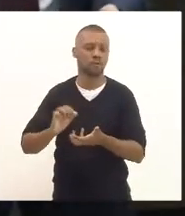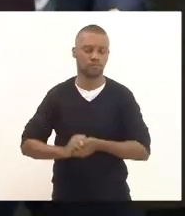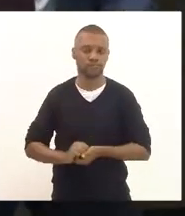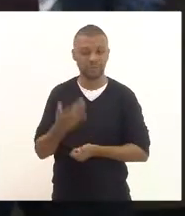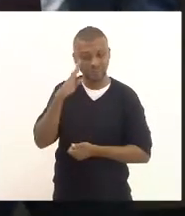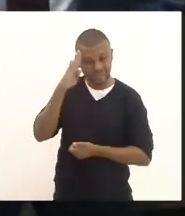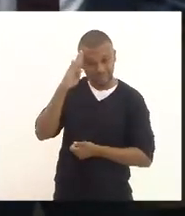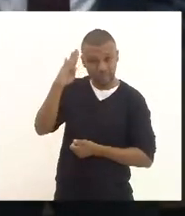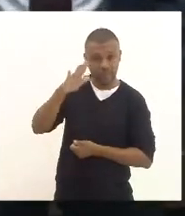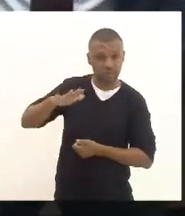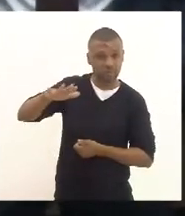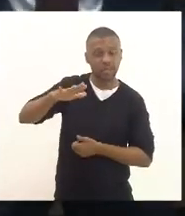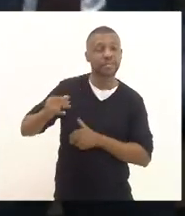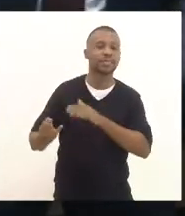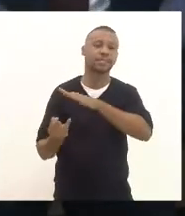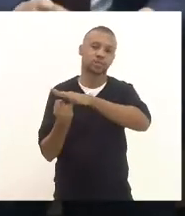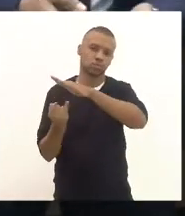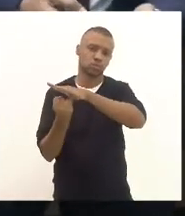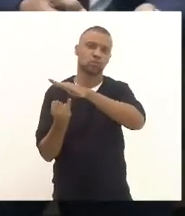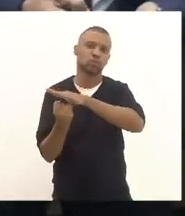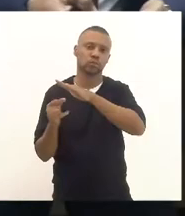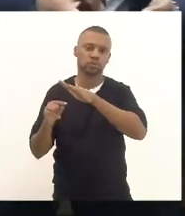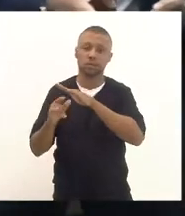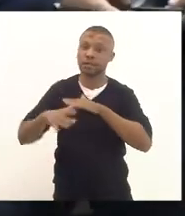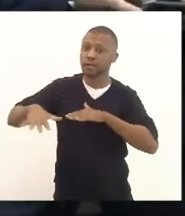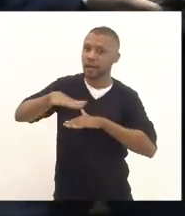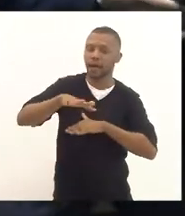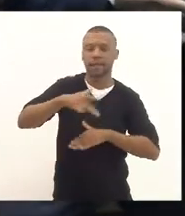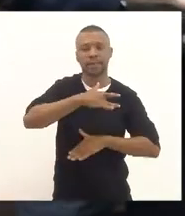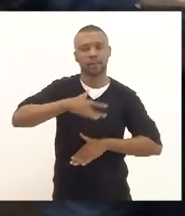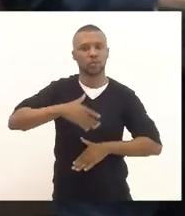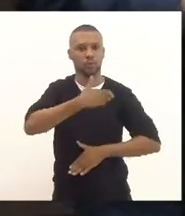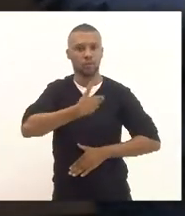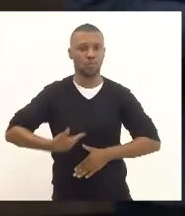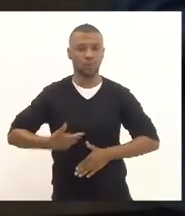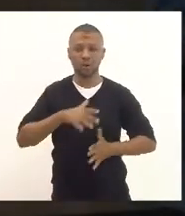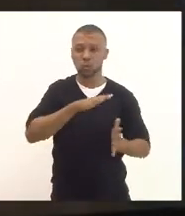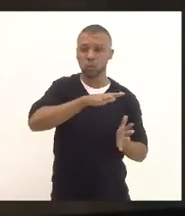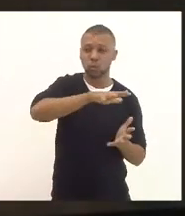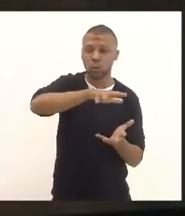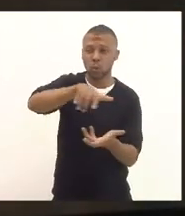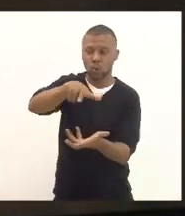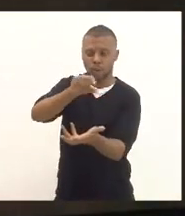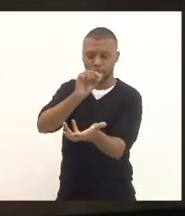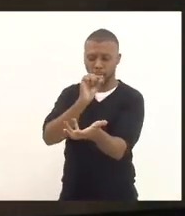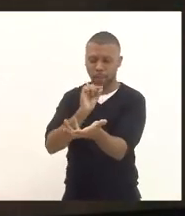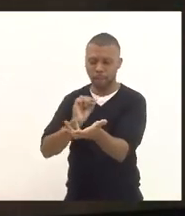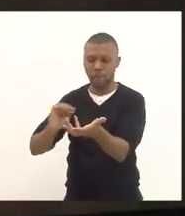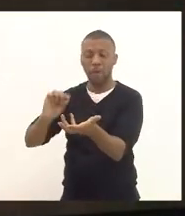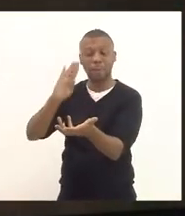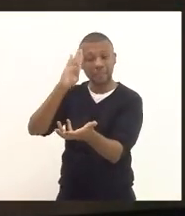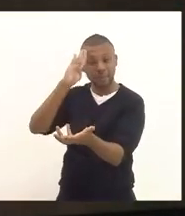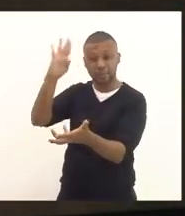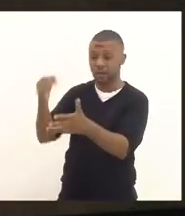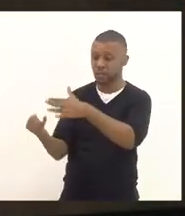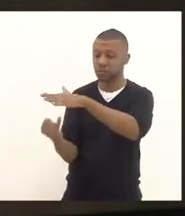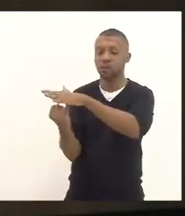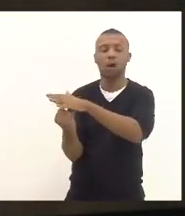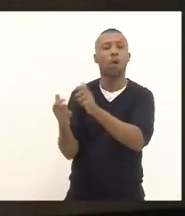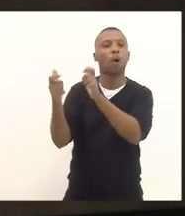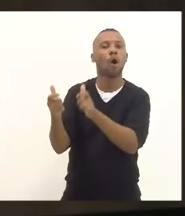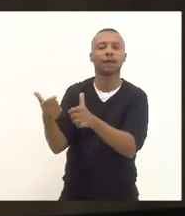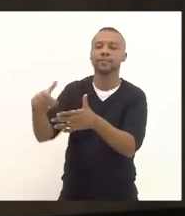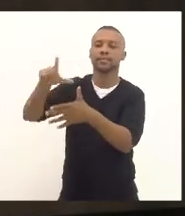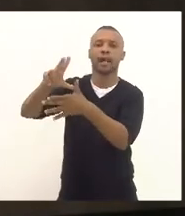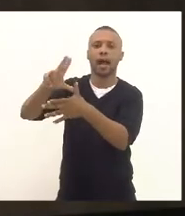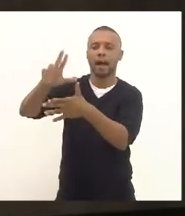maiores instituições no campo da saúde pública do mundo inteiro e a maior a falar Tina ela está presente